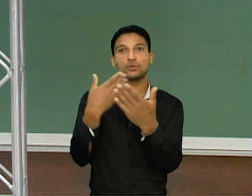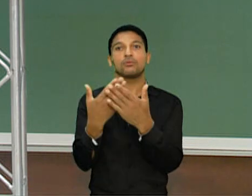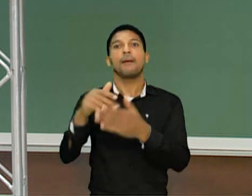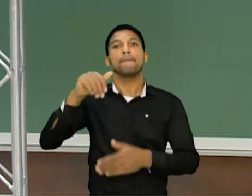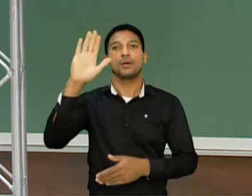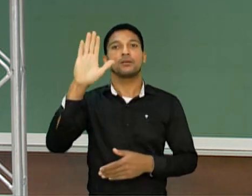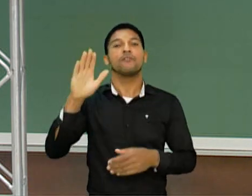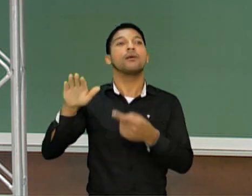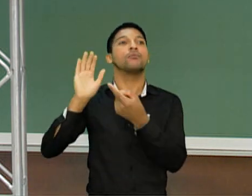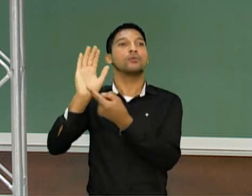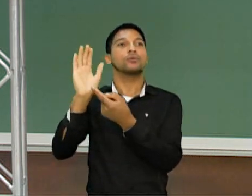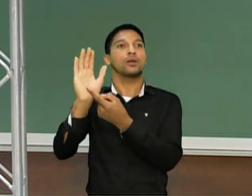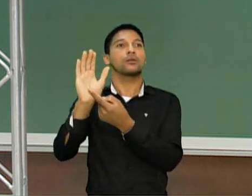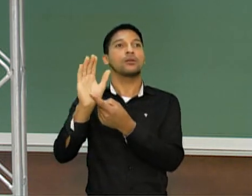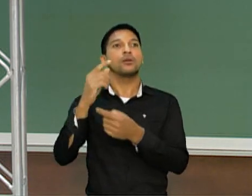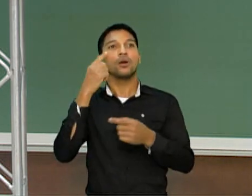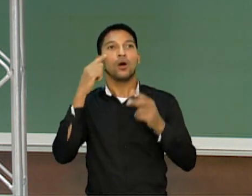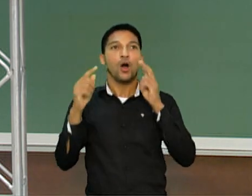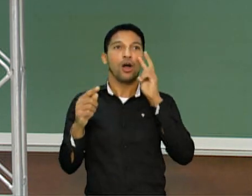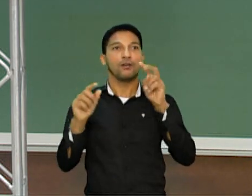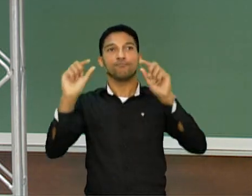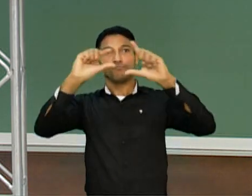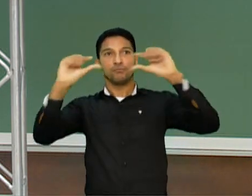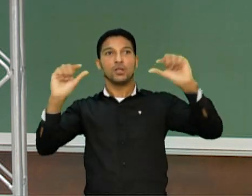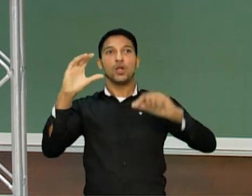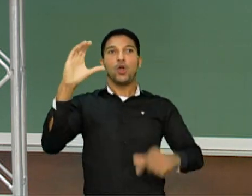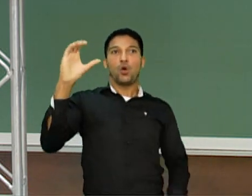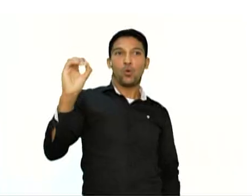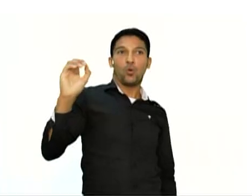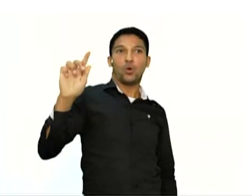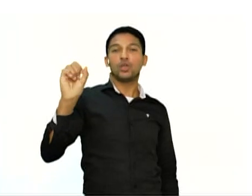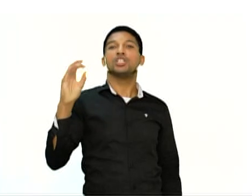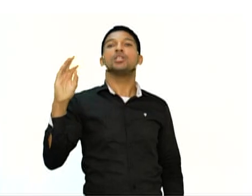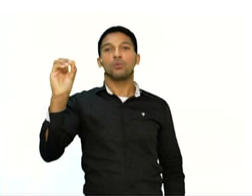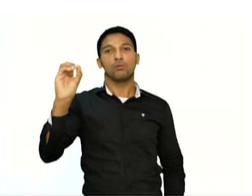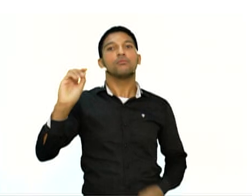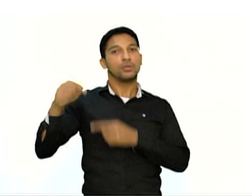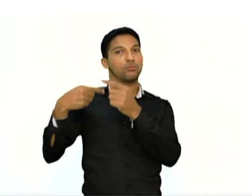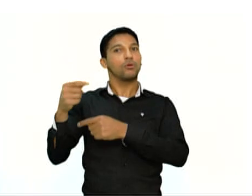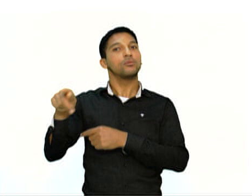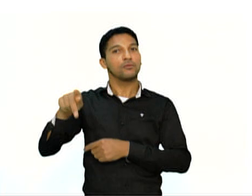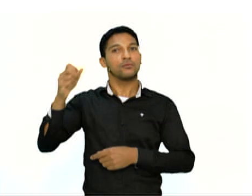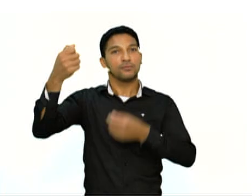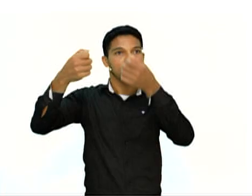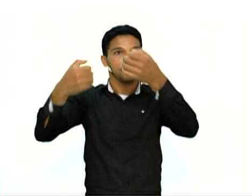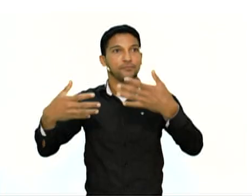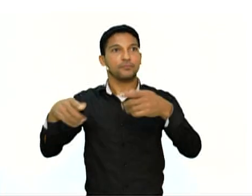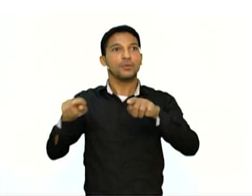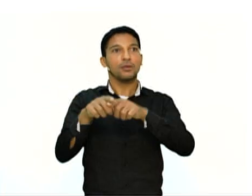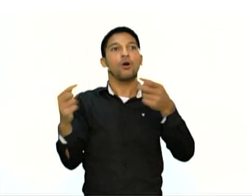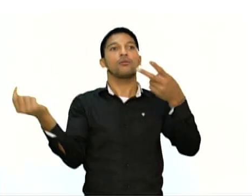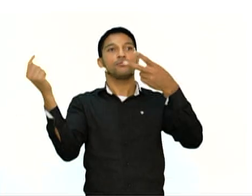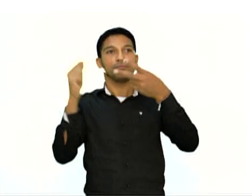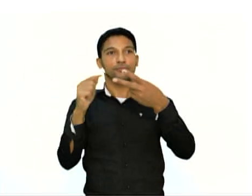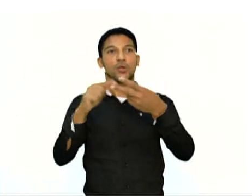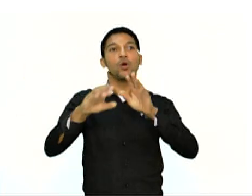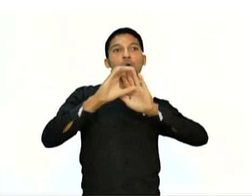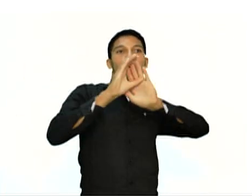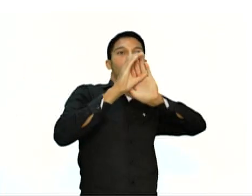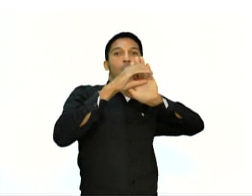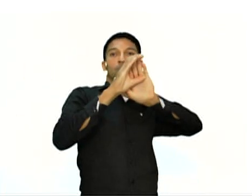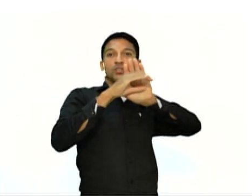demonstrar o cogito ergo sum, daqui a pouco eu já falo o que é, conceituar o ser em Descartes e também problematizar